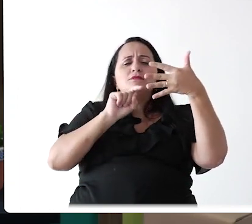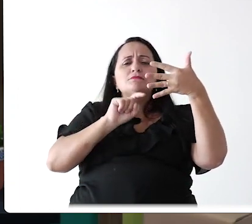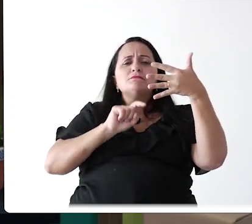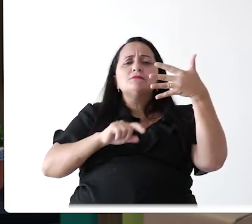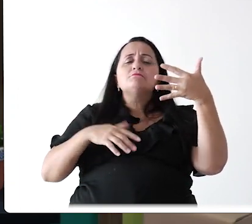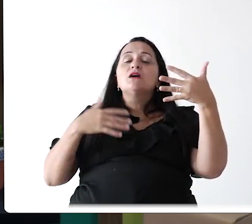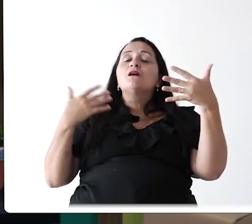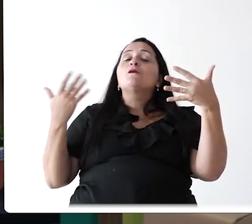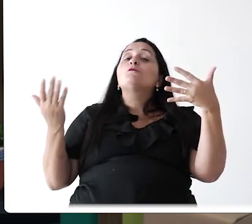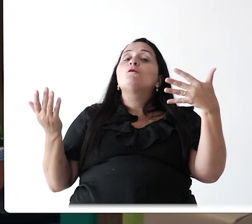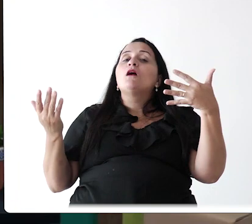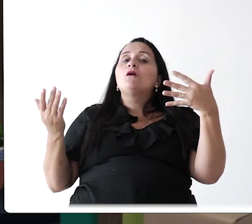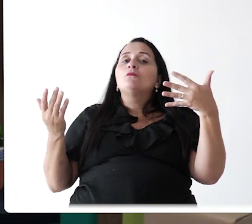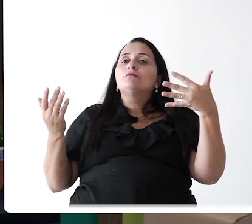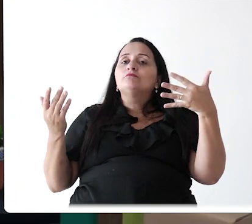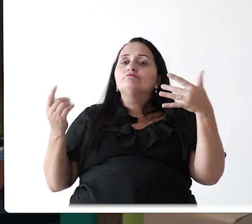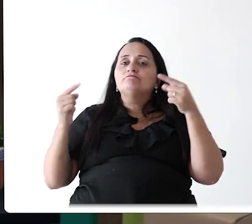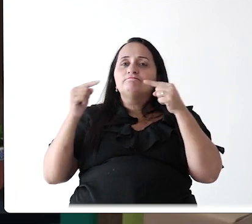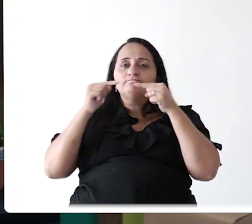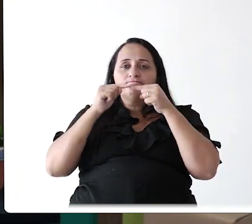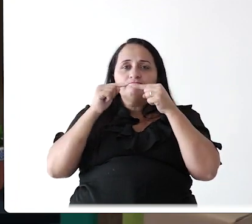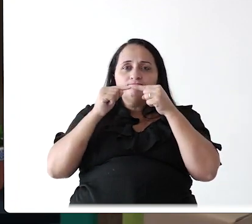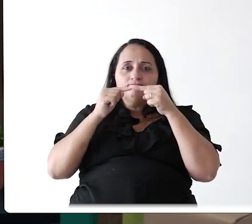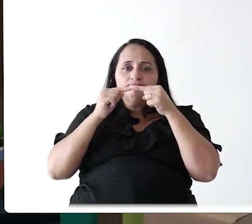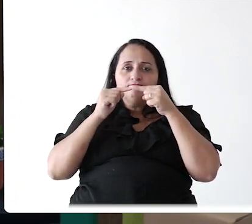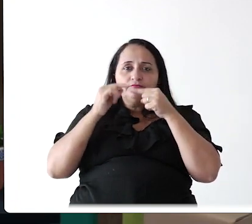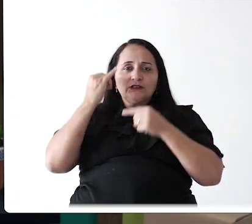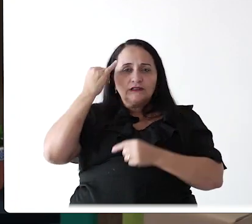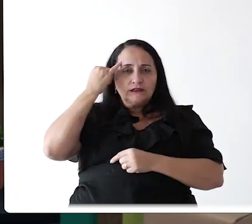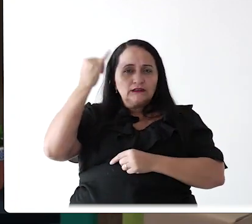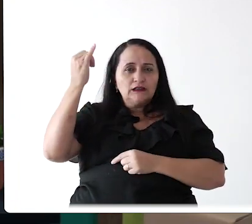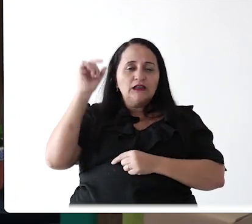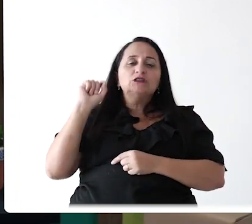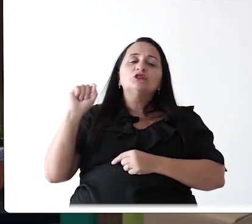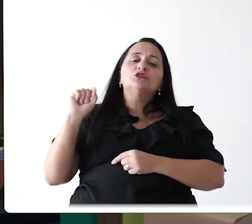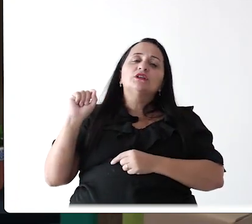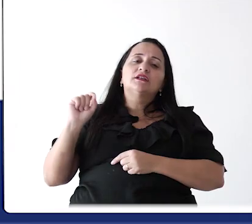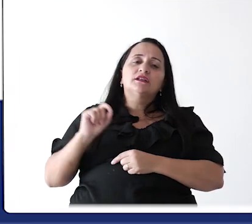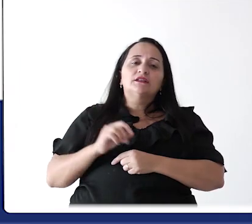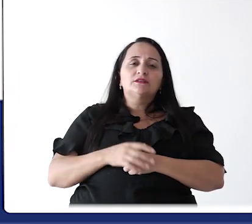uma locução? É um artigo que vai me dar uma ideia de quê?